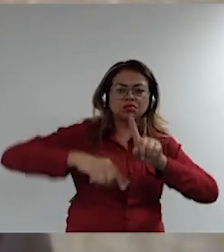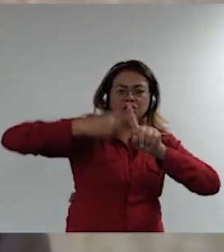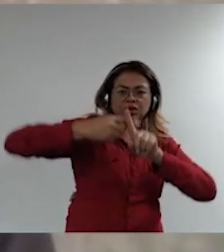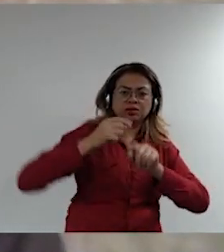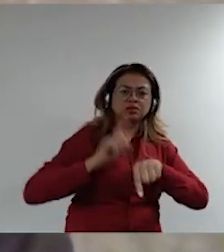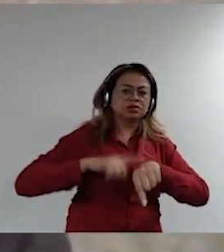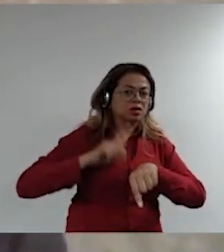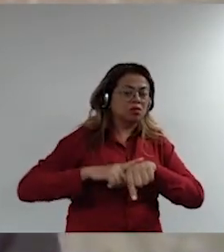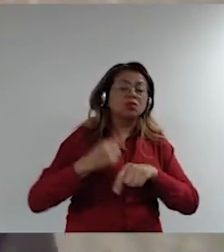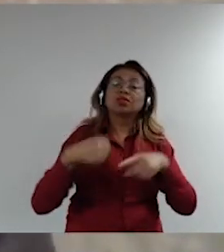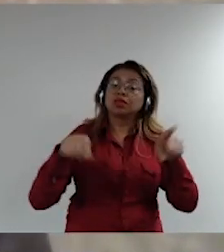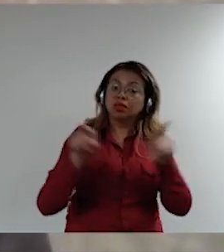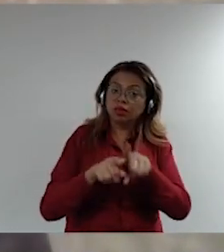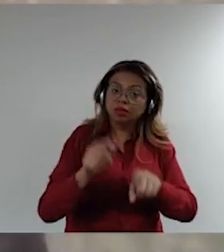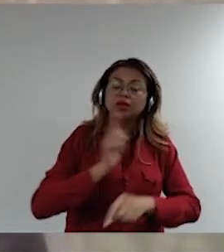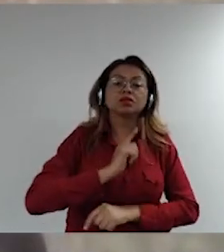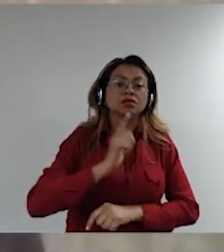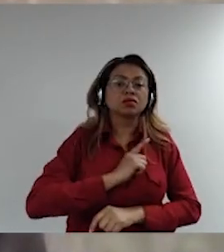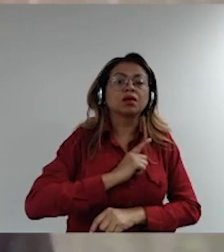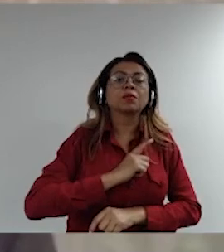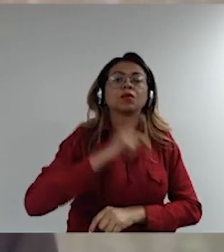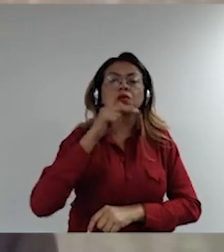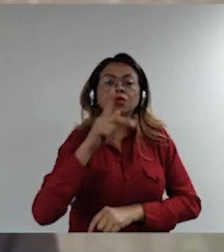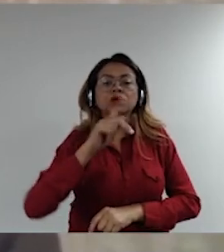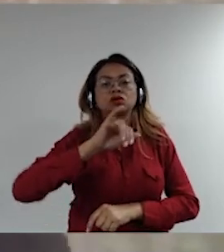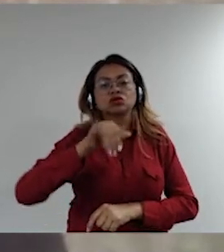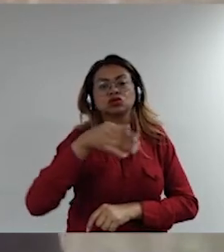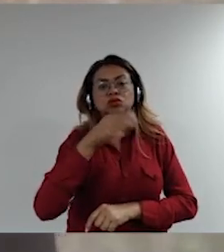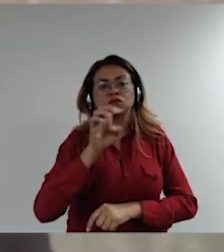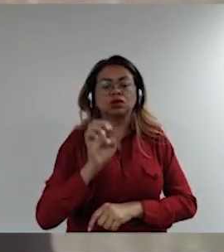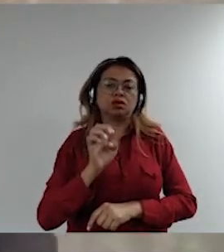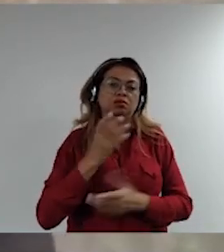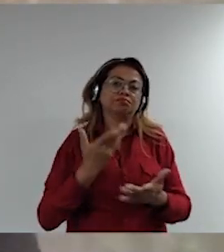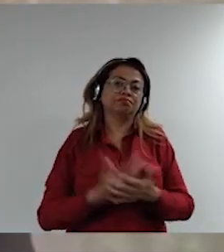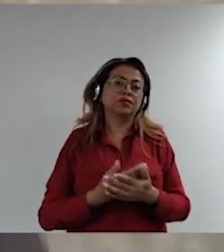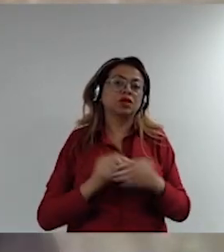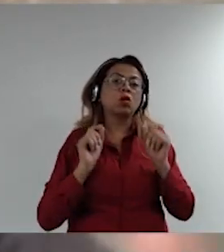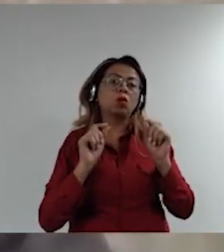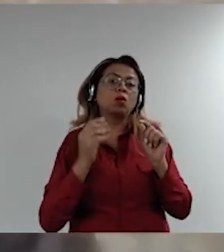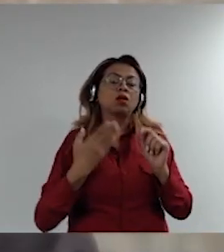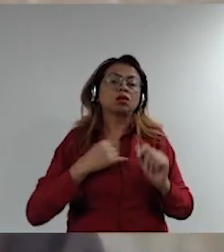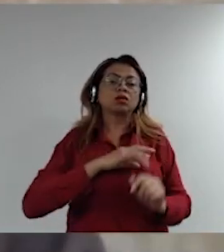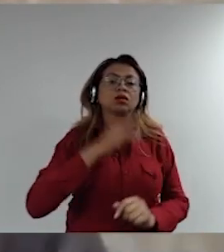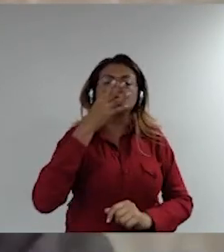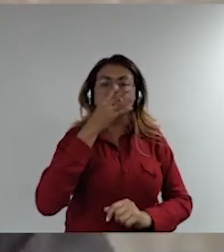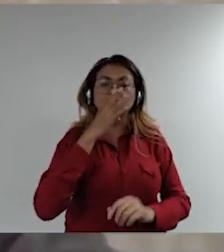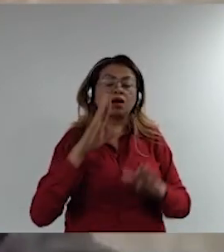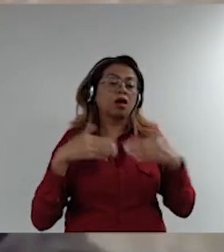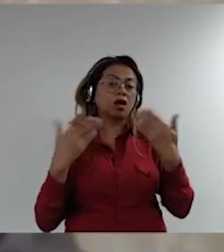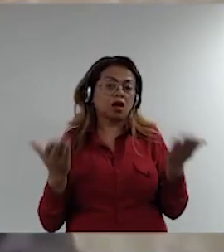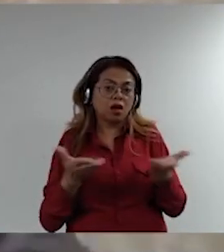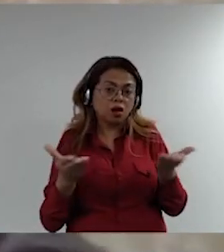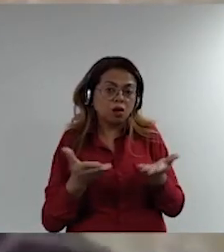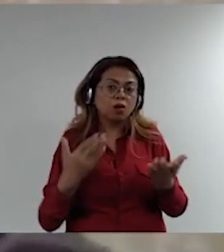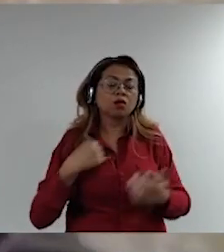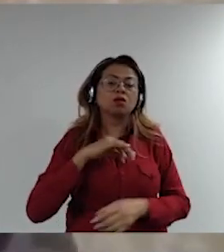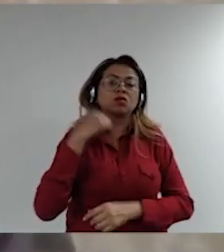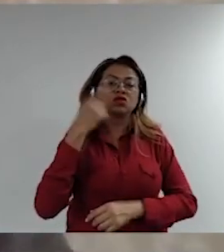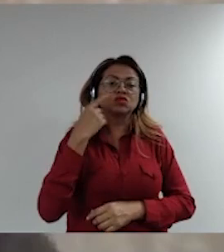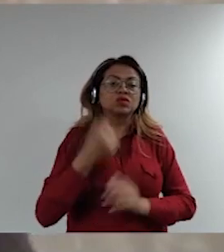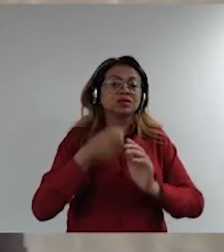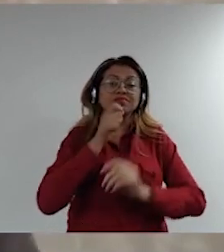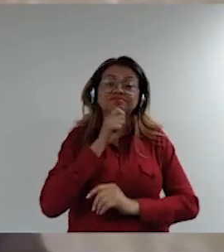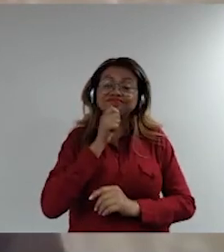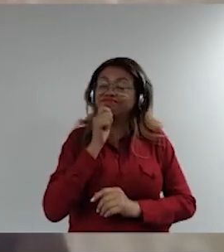tendo muitas dificuldades com o PJE. E aí o que a gente vê? A gente vê uma advocacia que não se